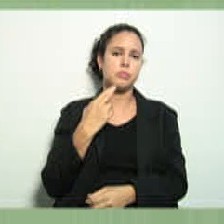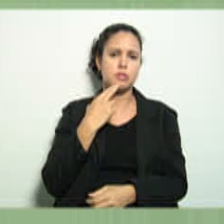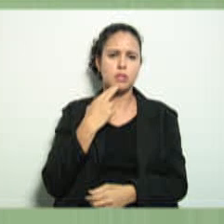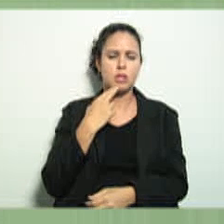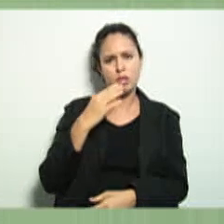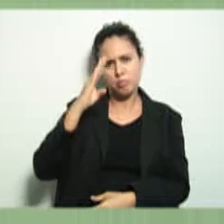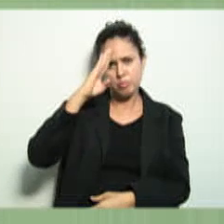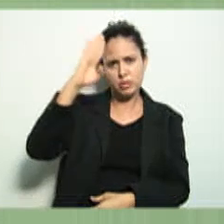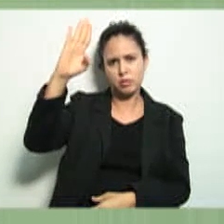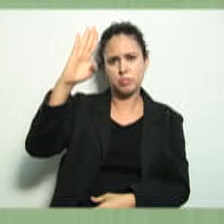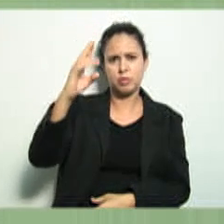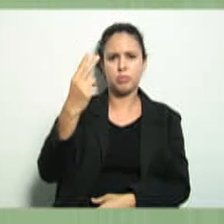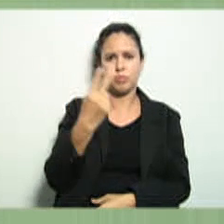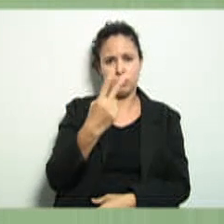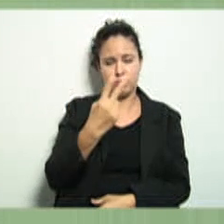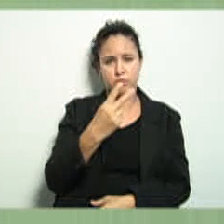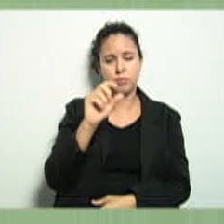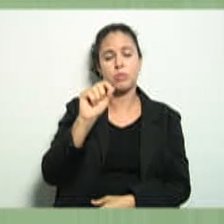e soja.